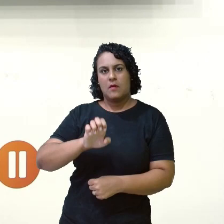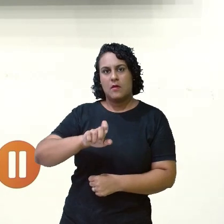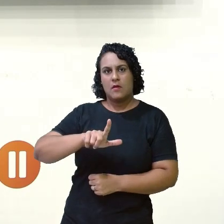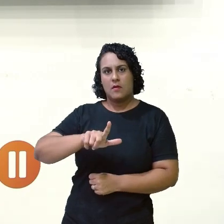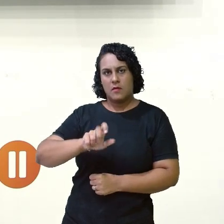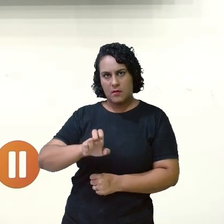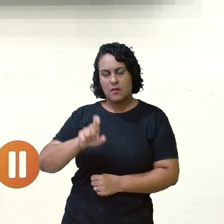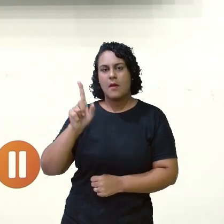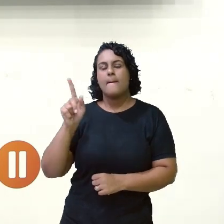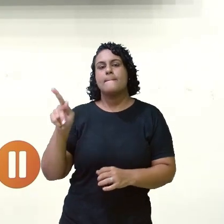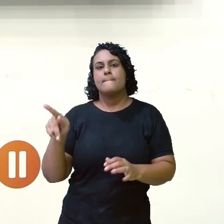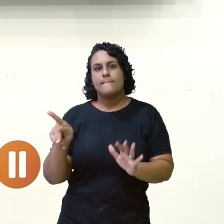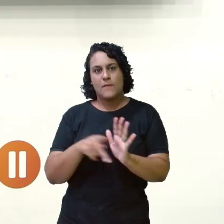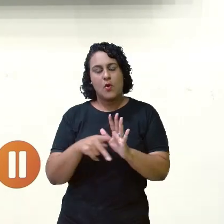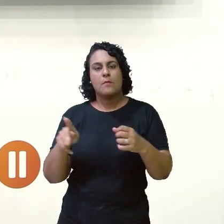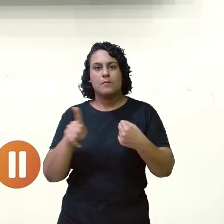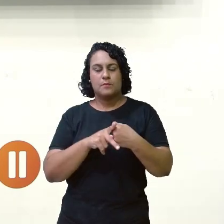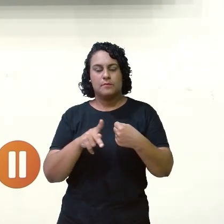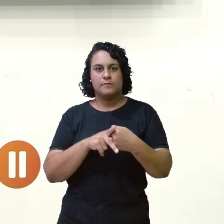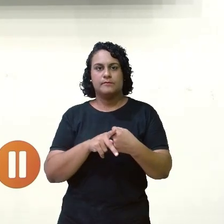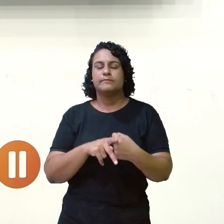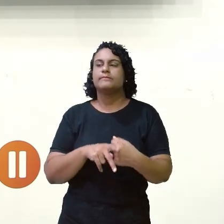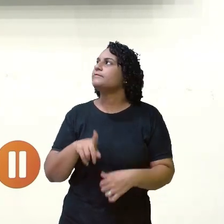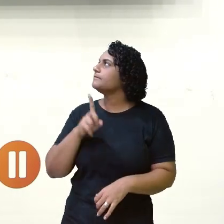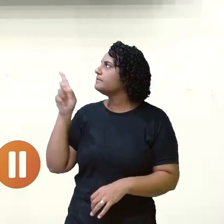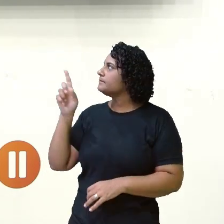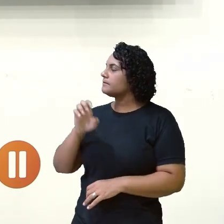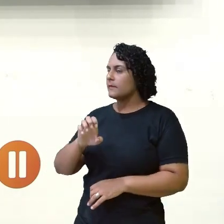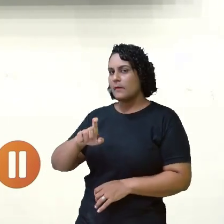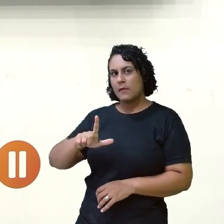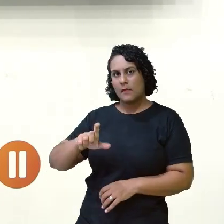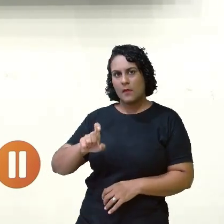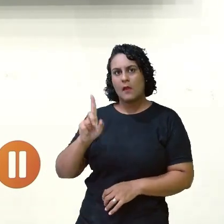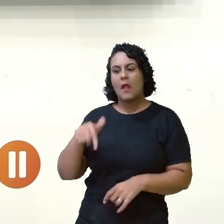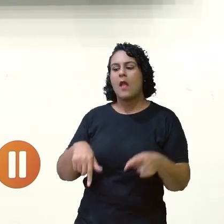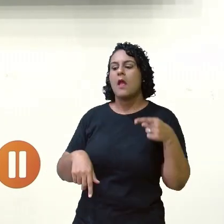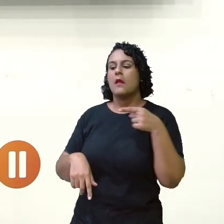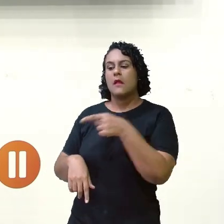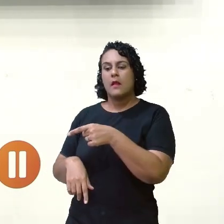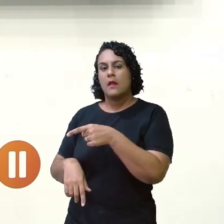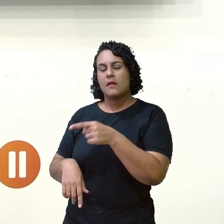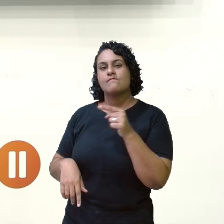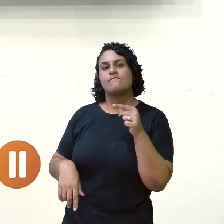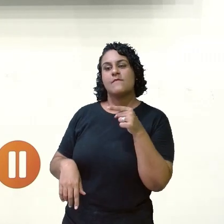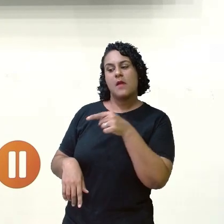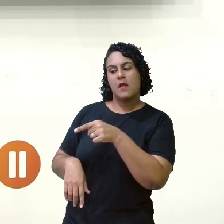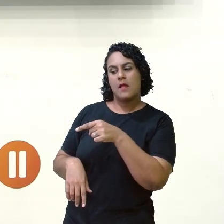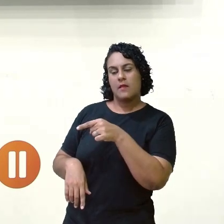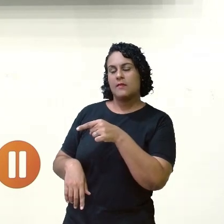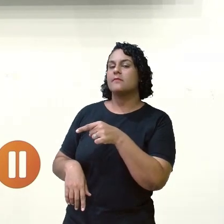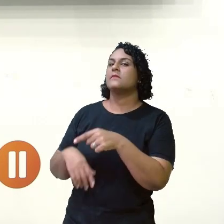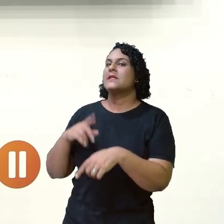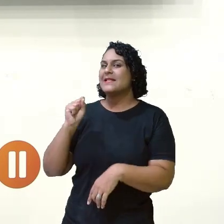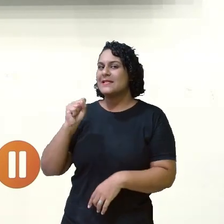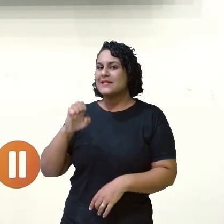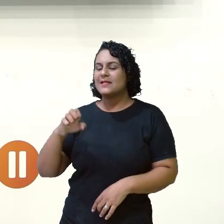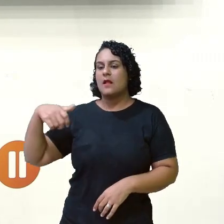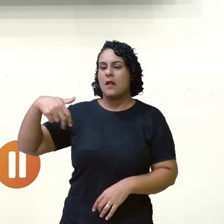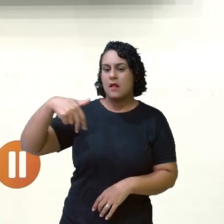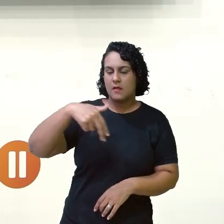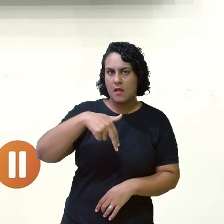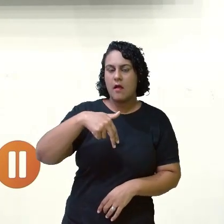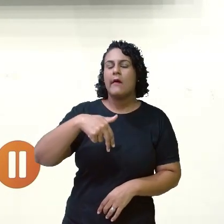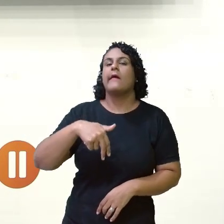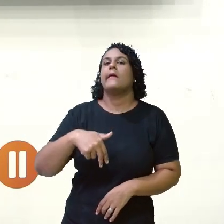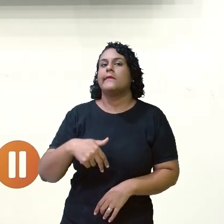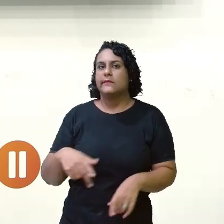atravessou o rio. Ele, eu estou me referindo a uma pessoa. Se ele atravessou, então o verbo aí atravessar tem que